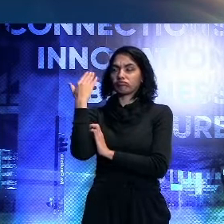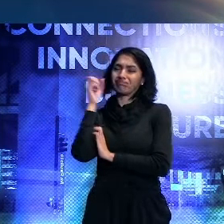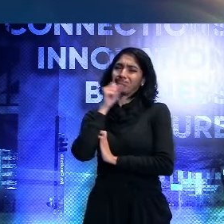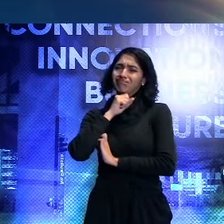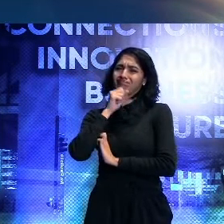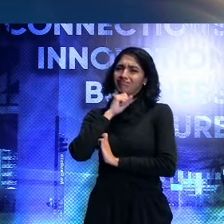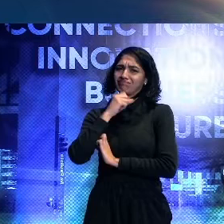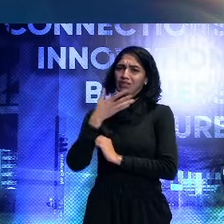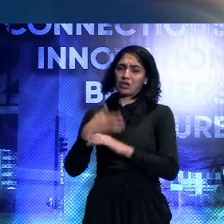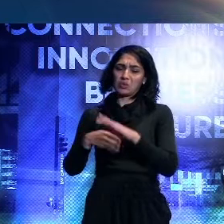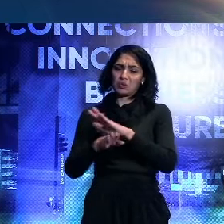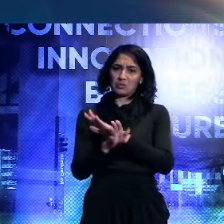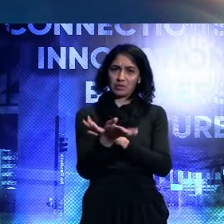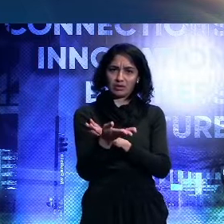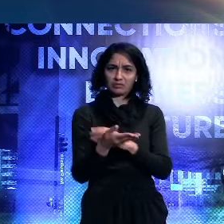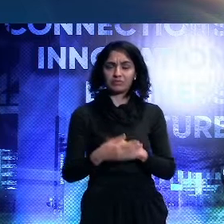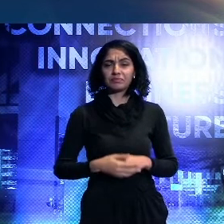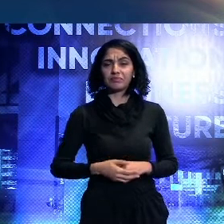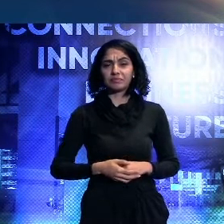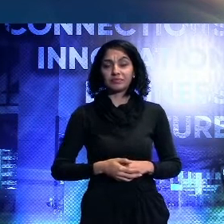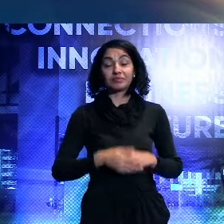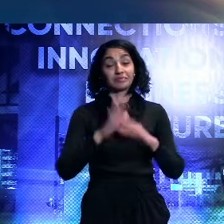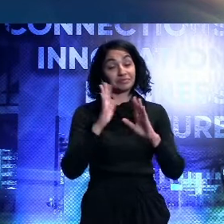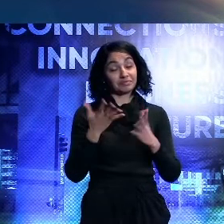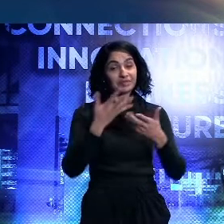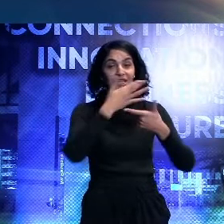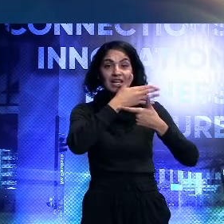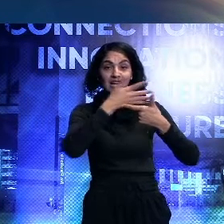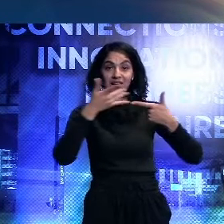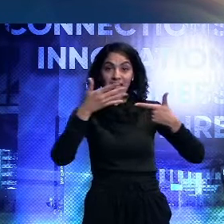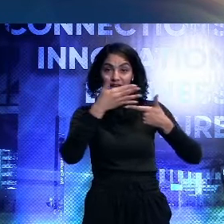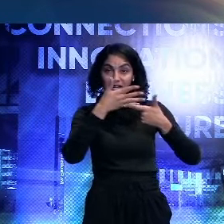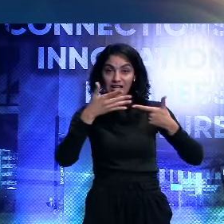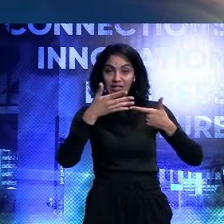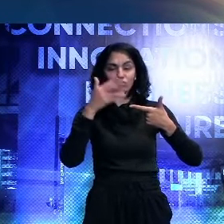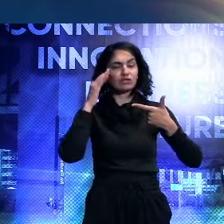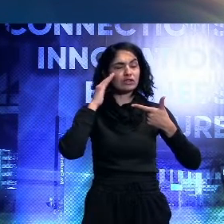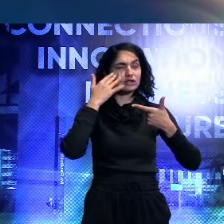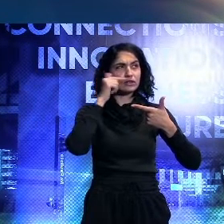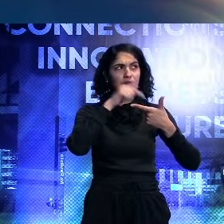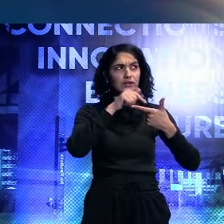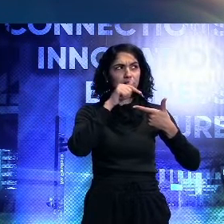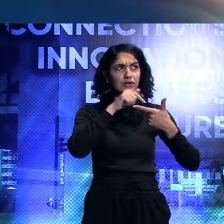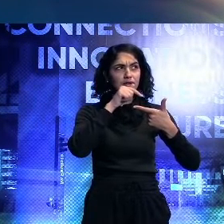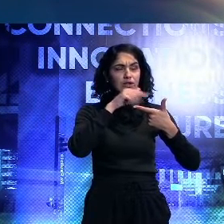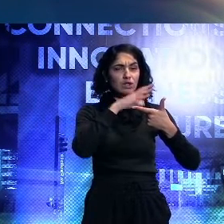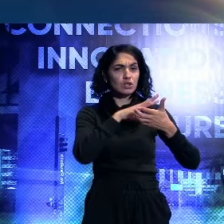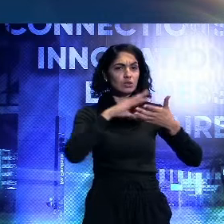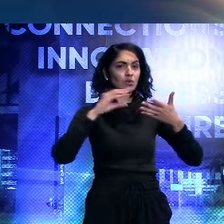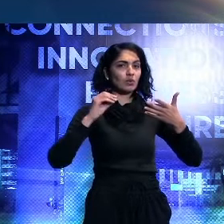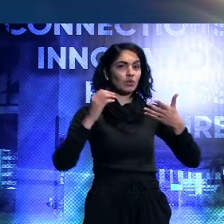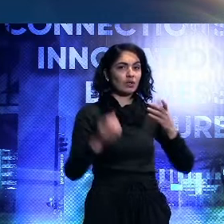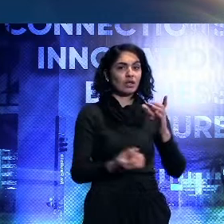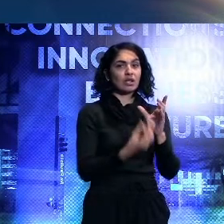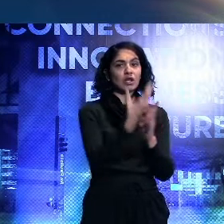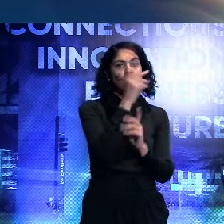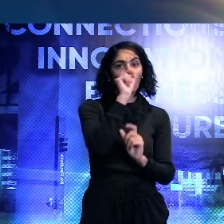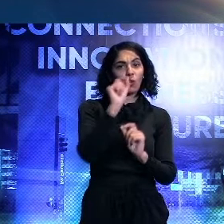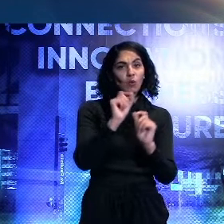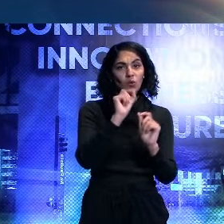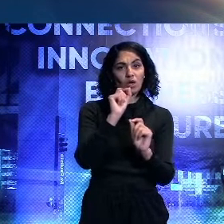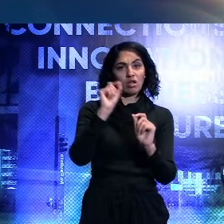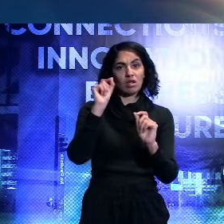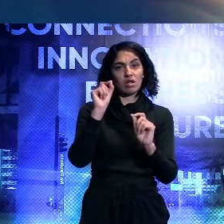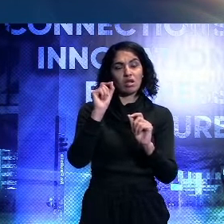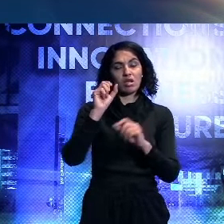acostumado. E aí, o Netflix, entendendo e operando esse modelo, criou o Chaos Monkey e,